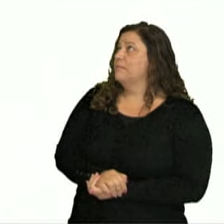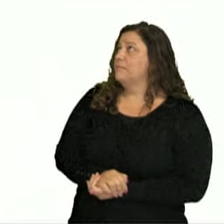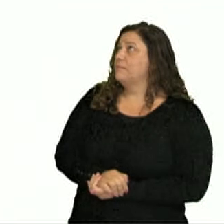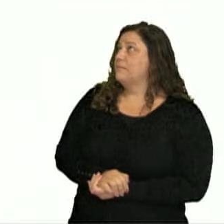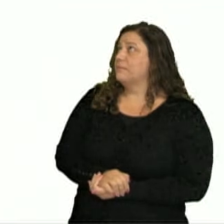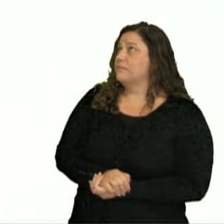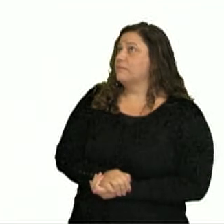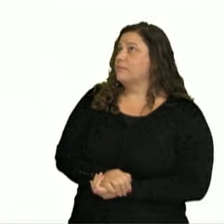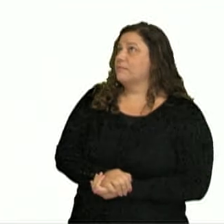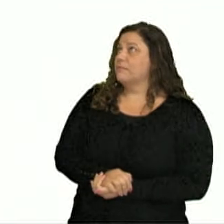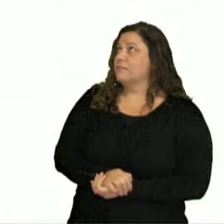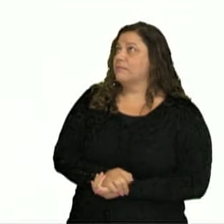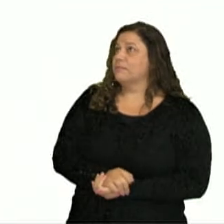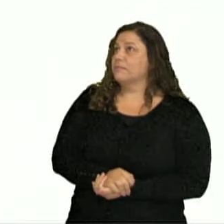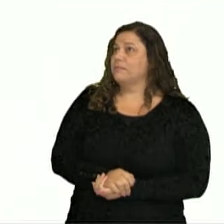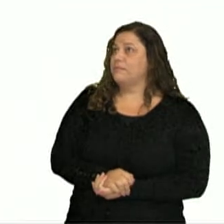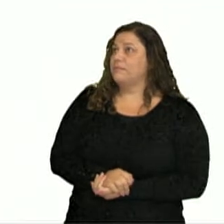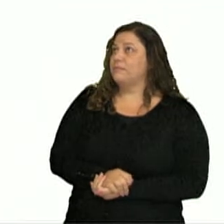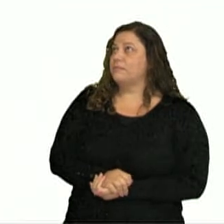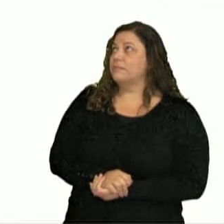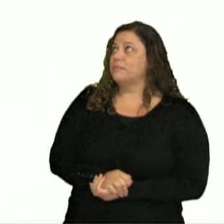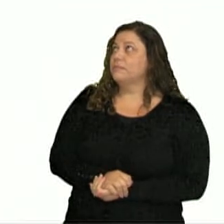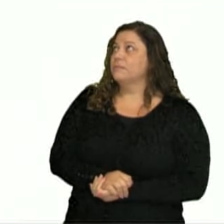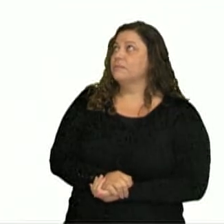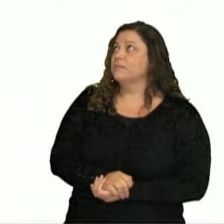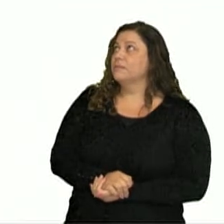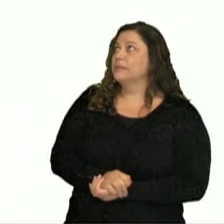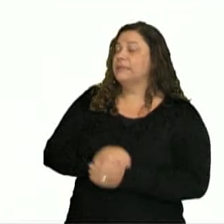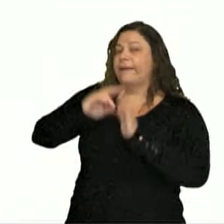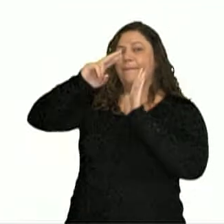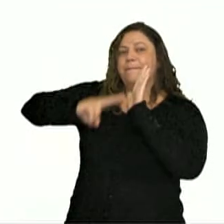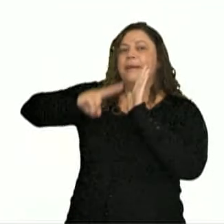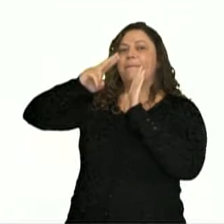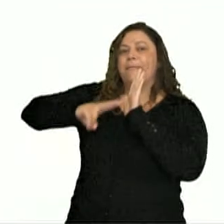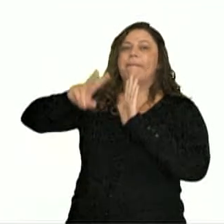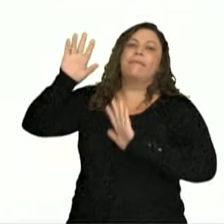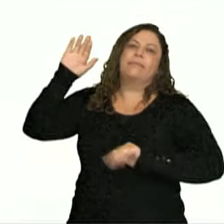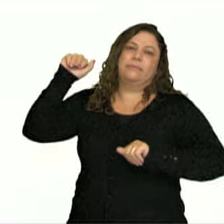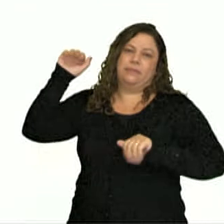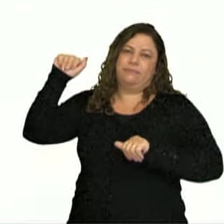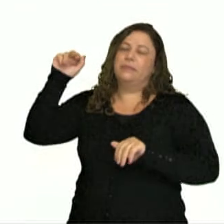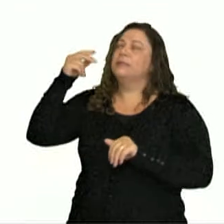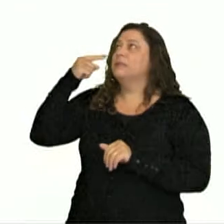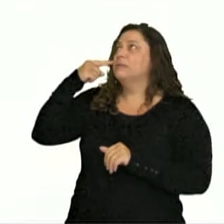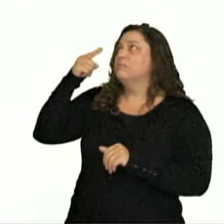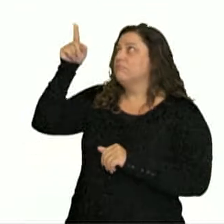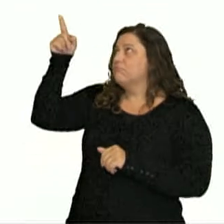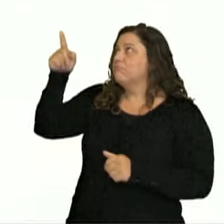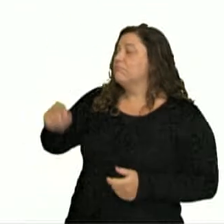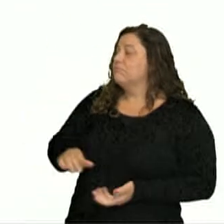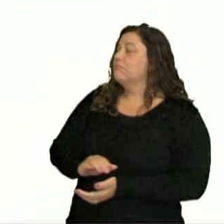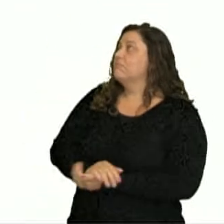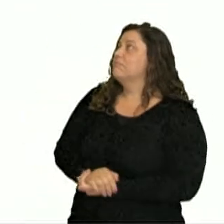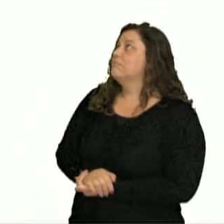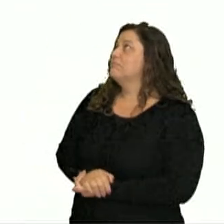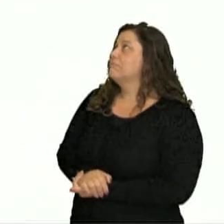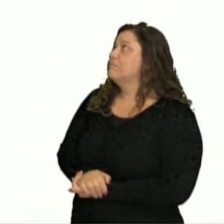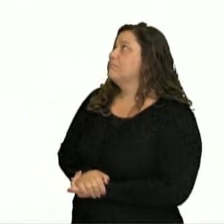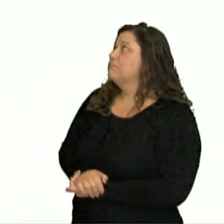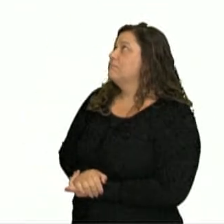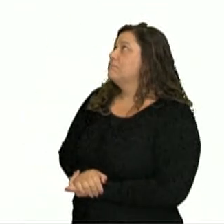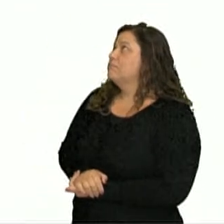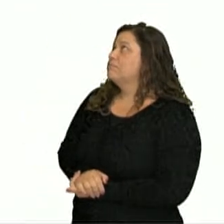ou com usted e por quê? Está conjugada com tu, pues hay el uso del